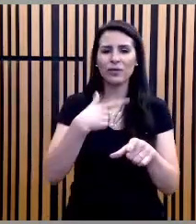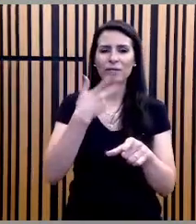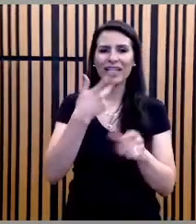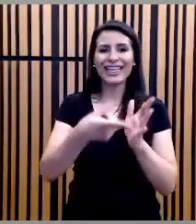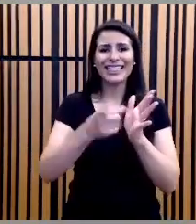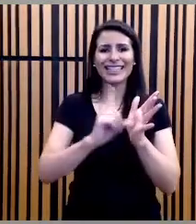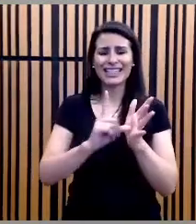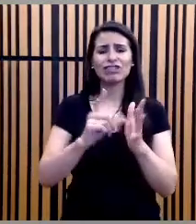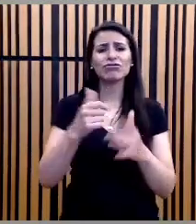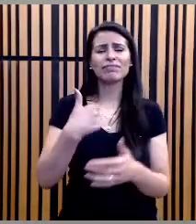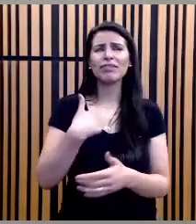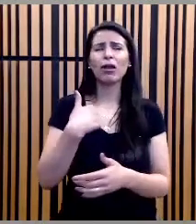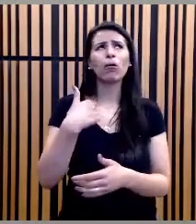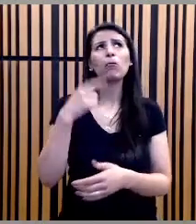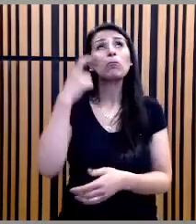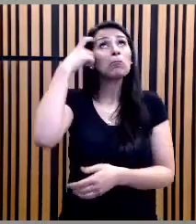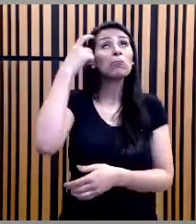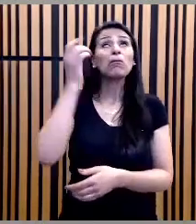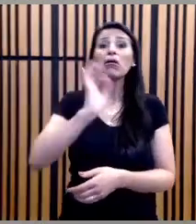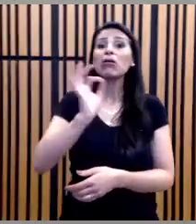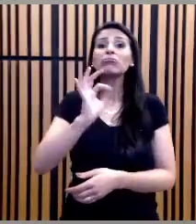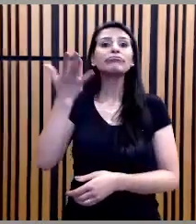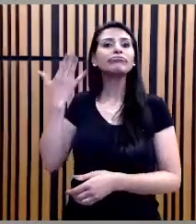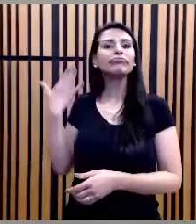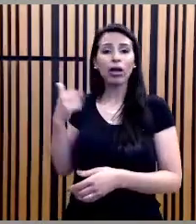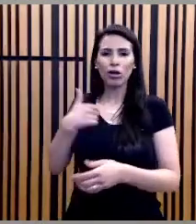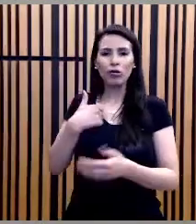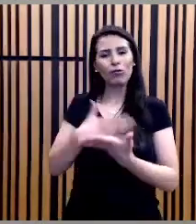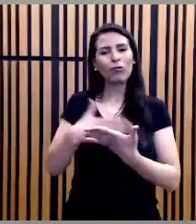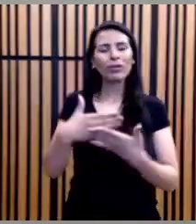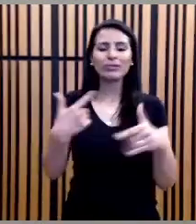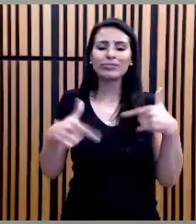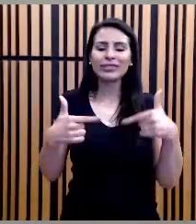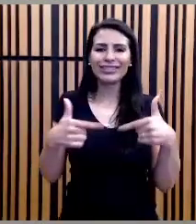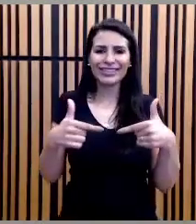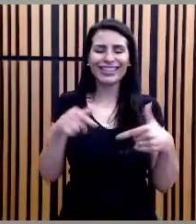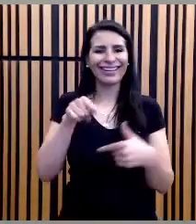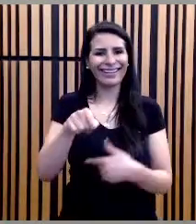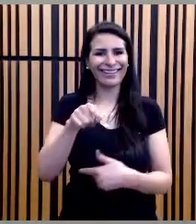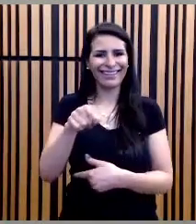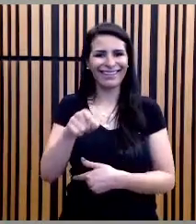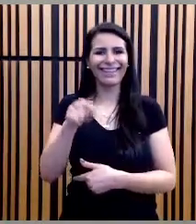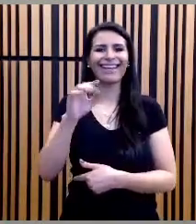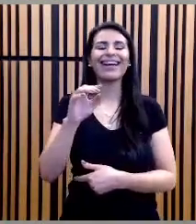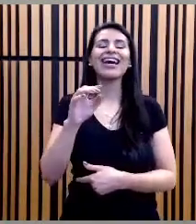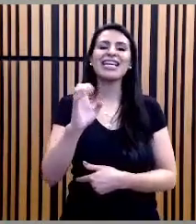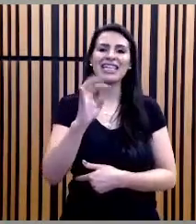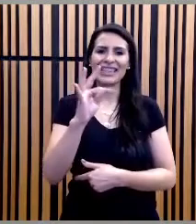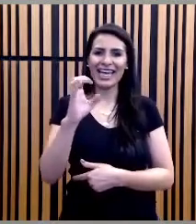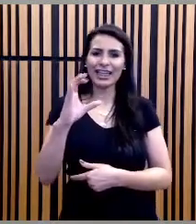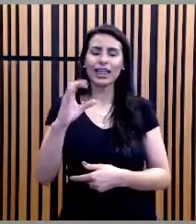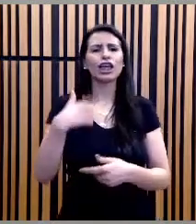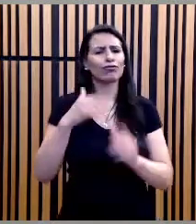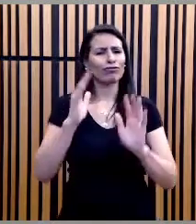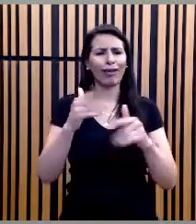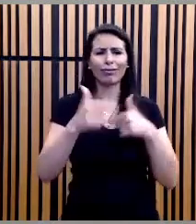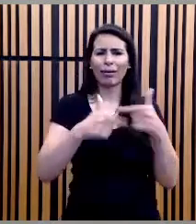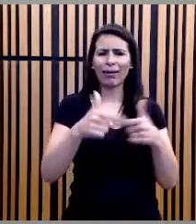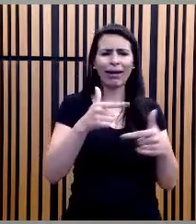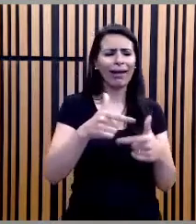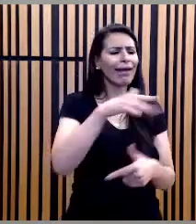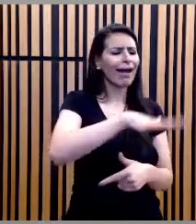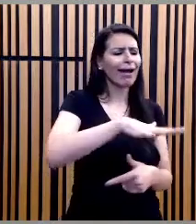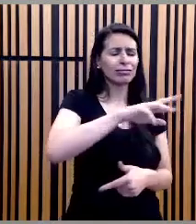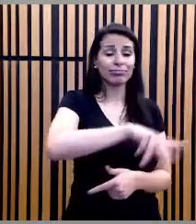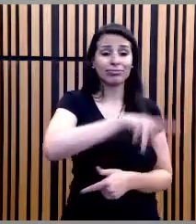do que a gente fazia. Então, quando eu comecei lá dentro da Unitec, eu passei por todos os setores que vocês podem imaginar, tá? Eu fui muito